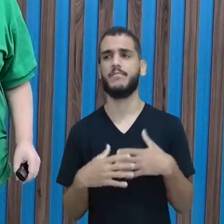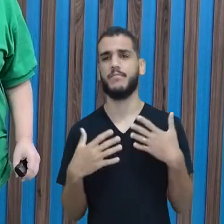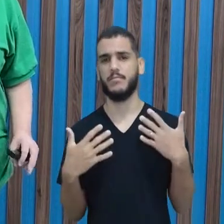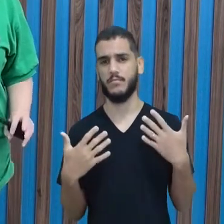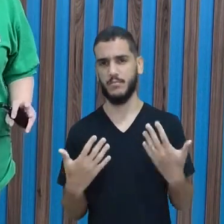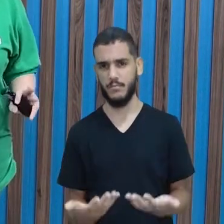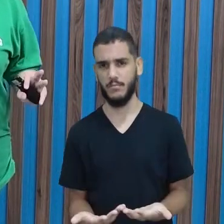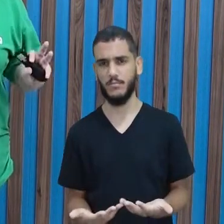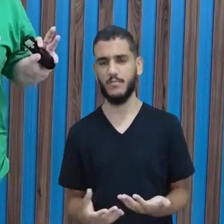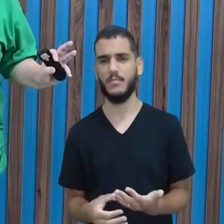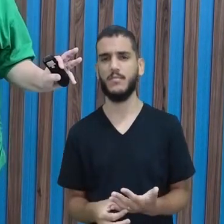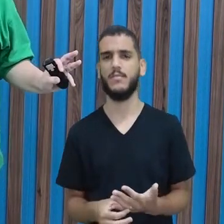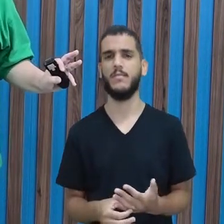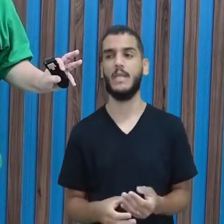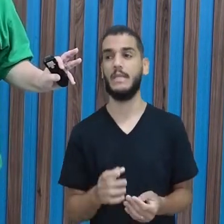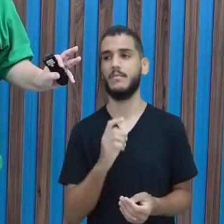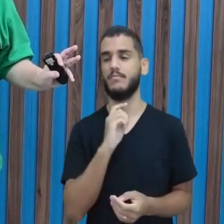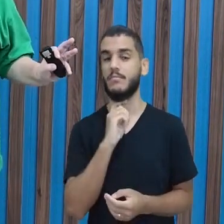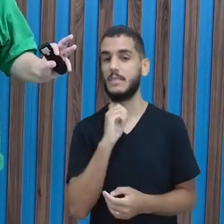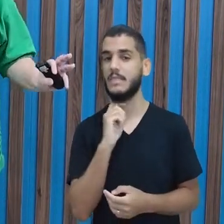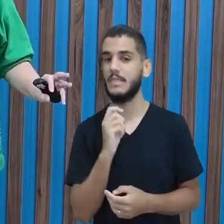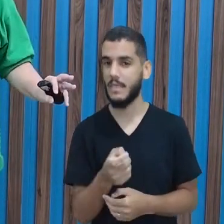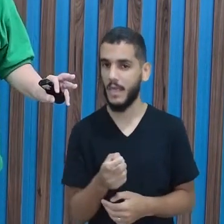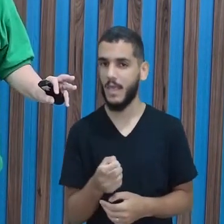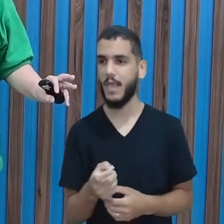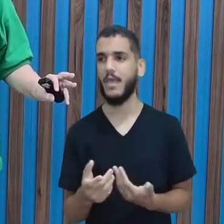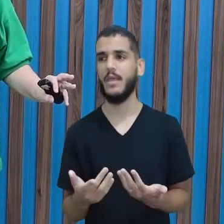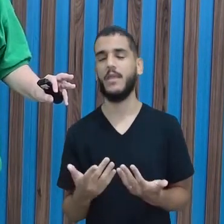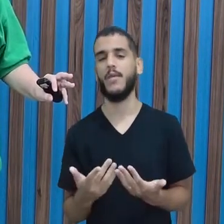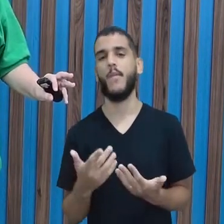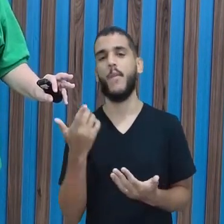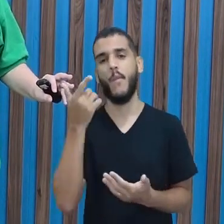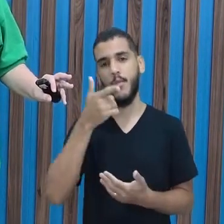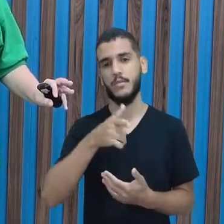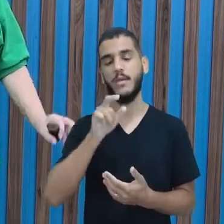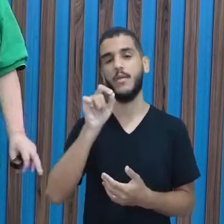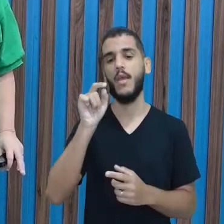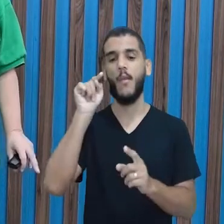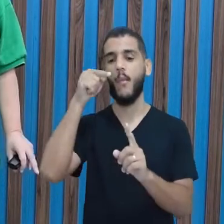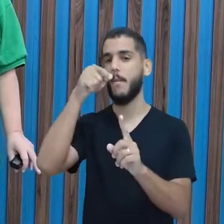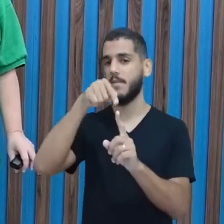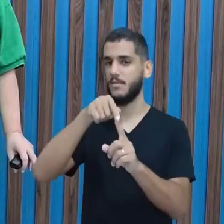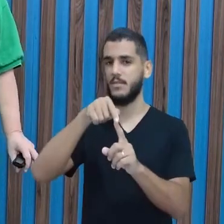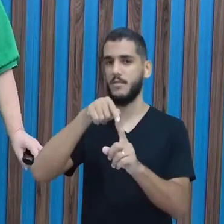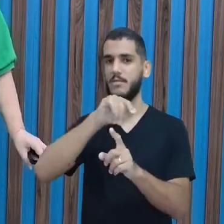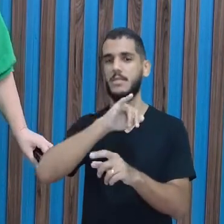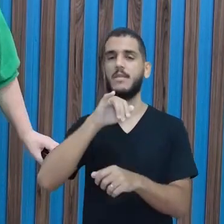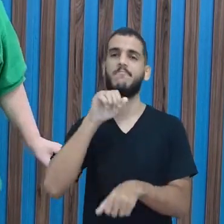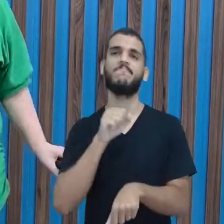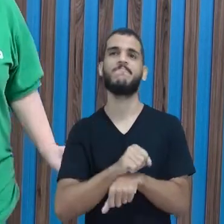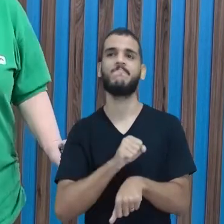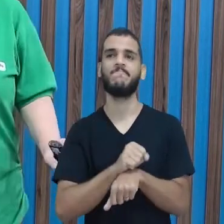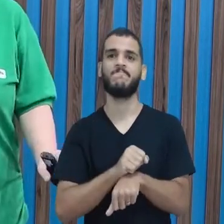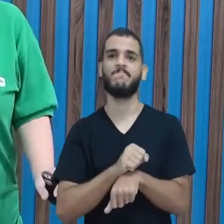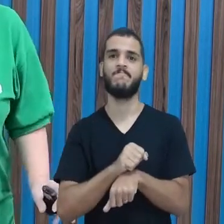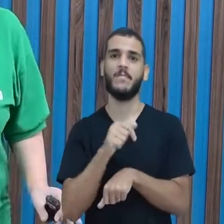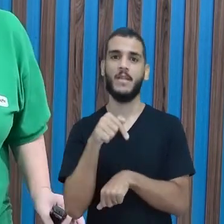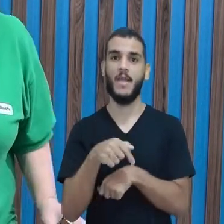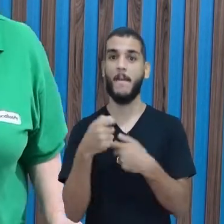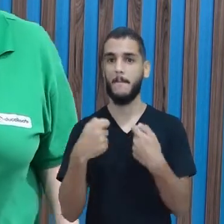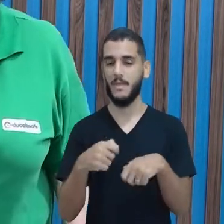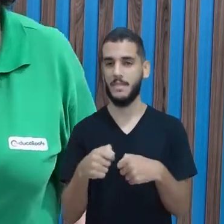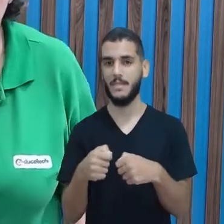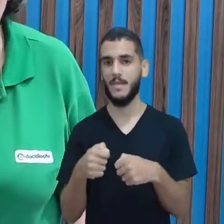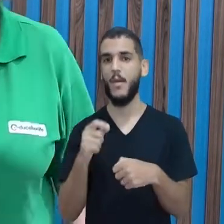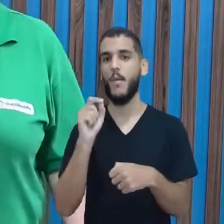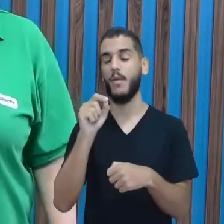Agora, ninguém chega lá no seu objetivo final se ficar parado aqui. Você precisa andar